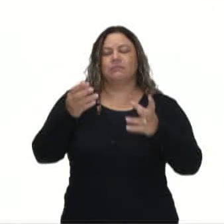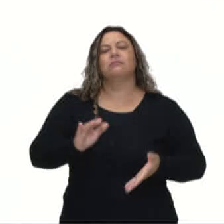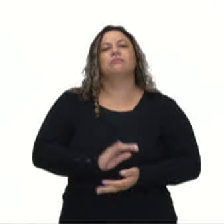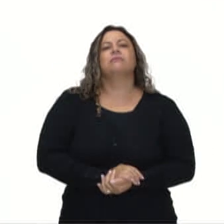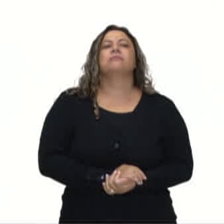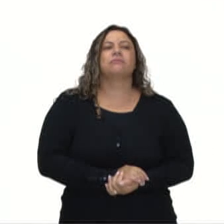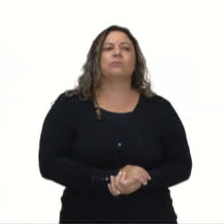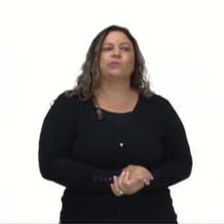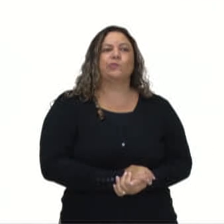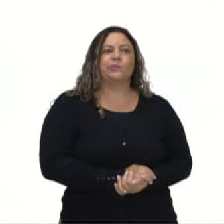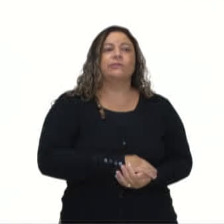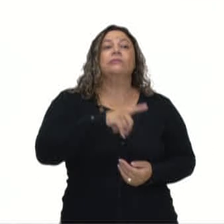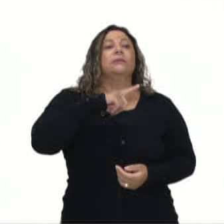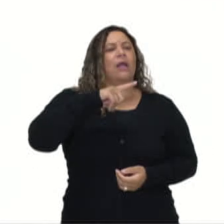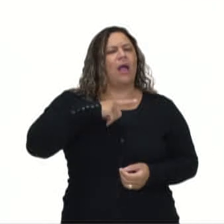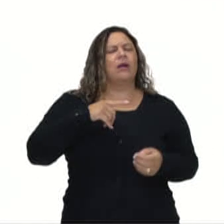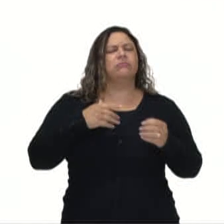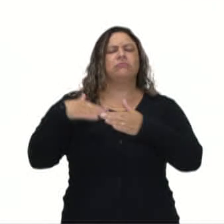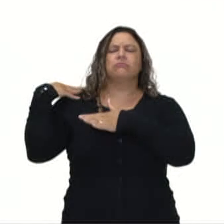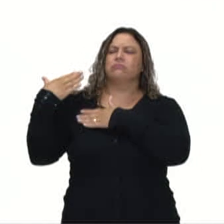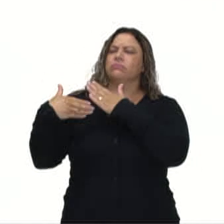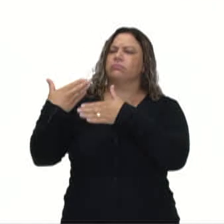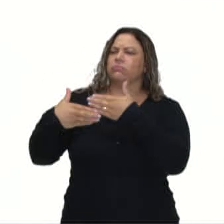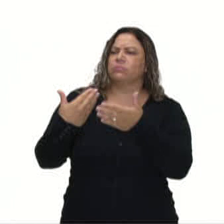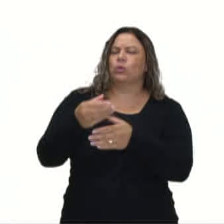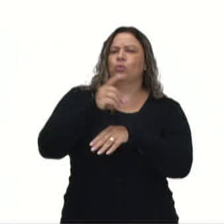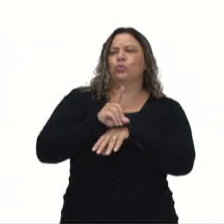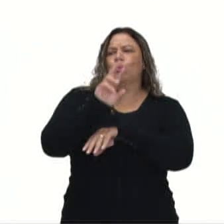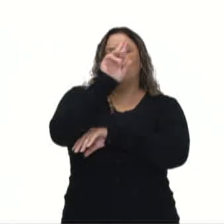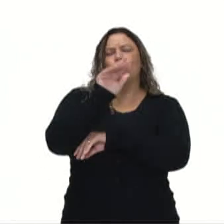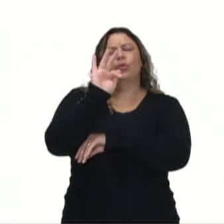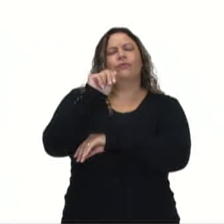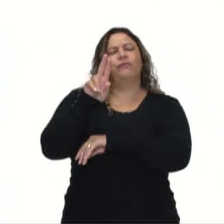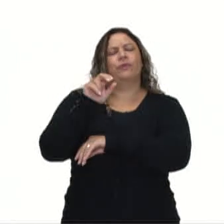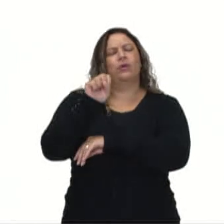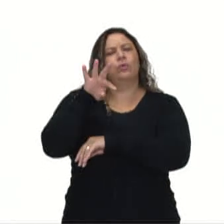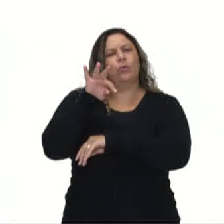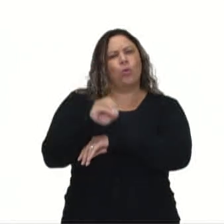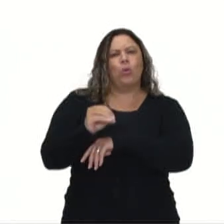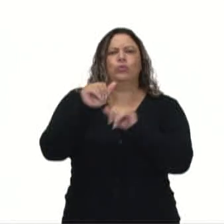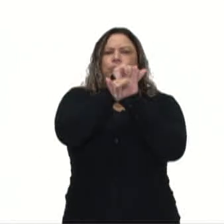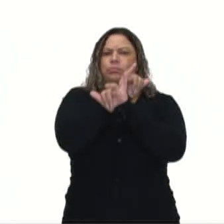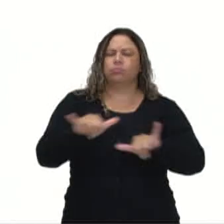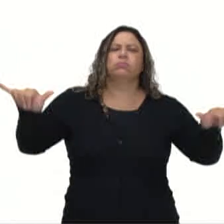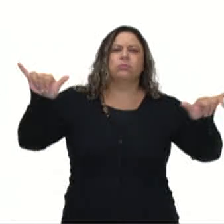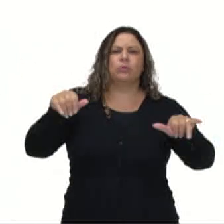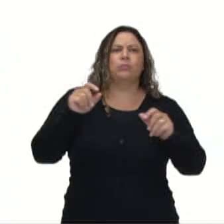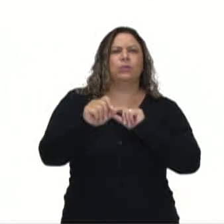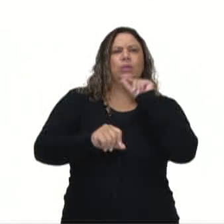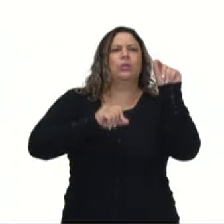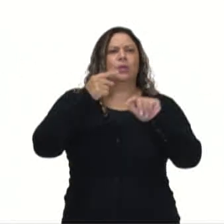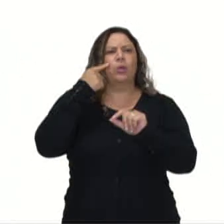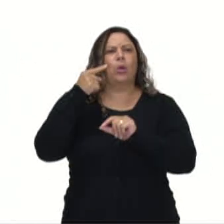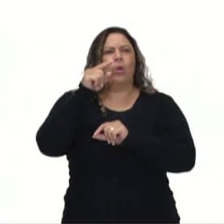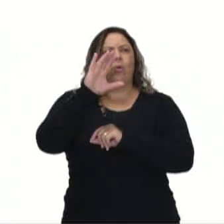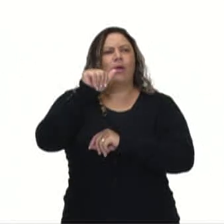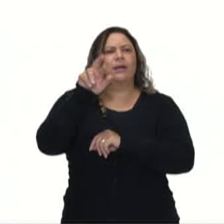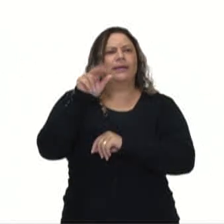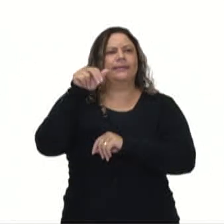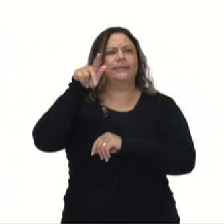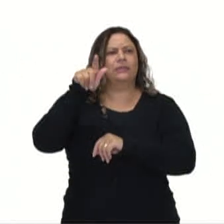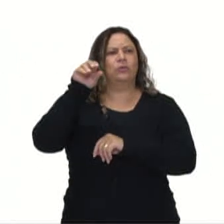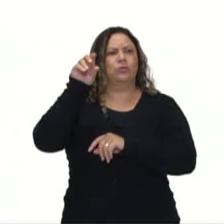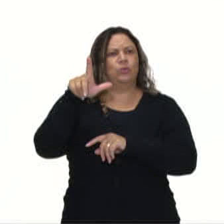Aqui, há tempos, o Dr. Fausto Maldonado publicou em Carangola uma interessante brochura